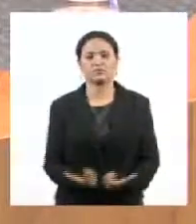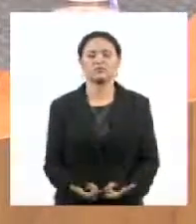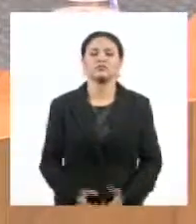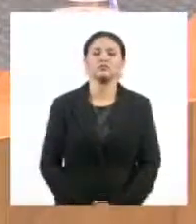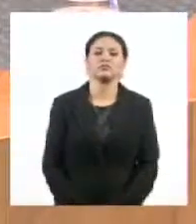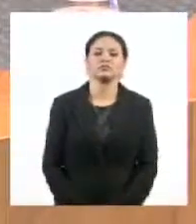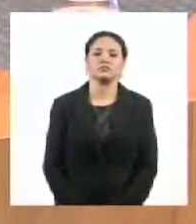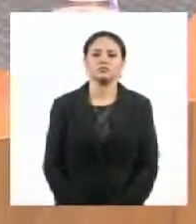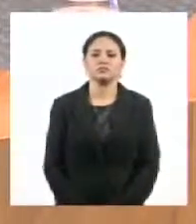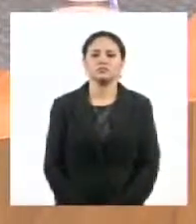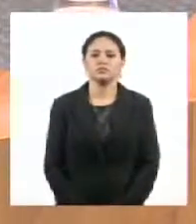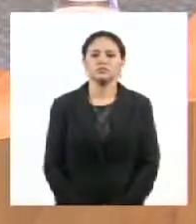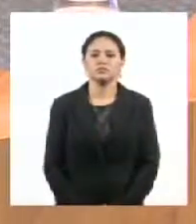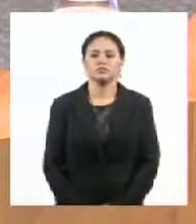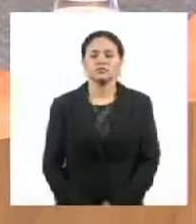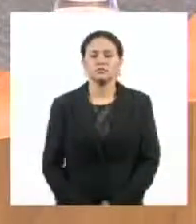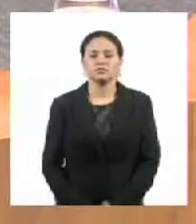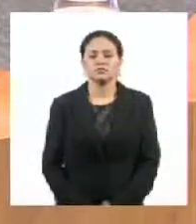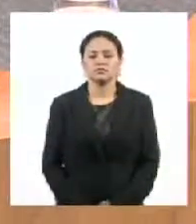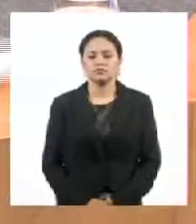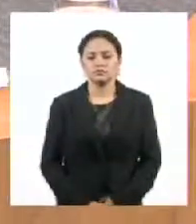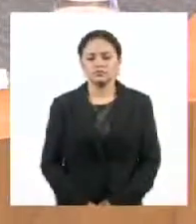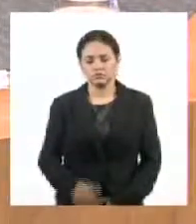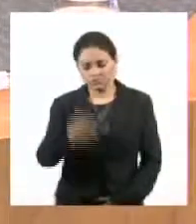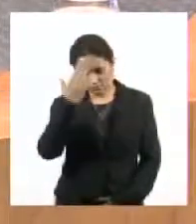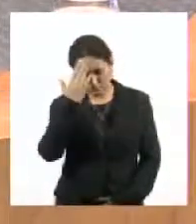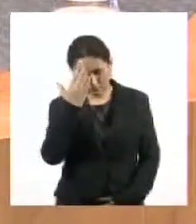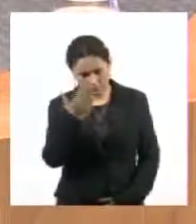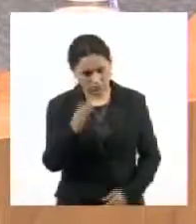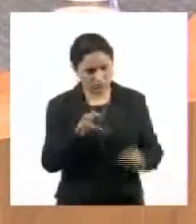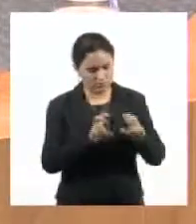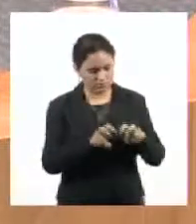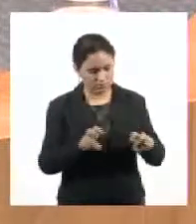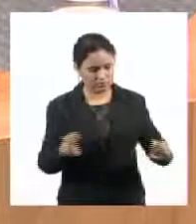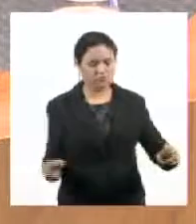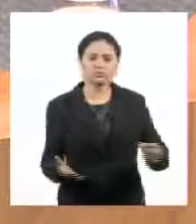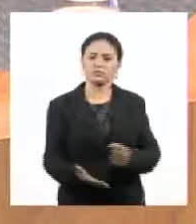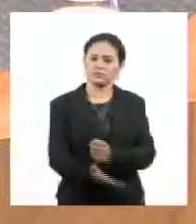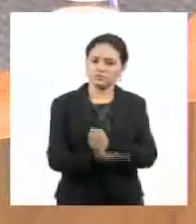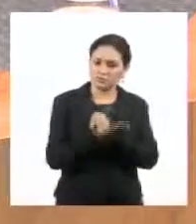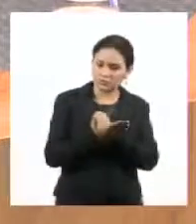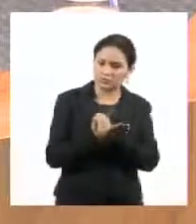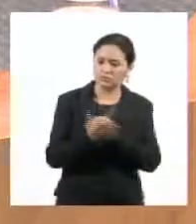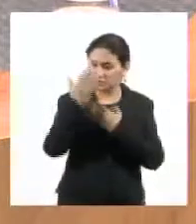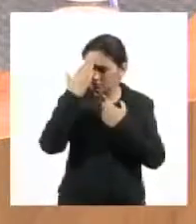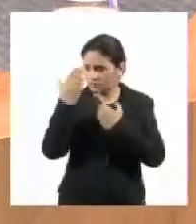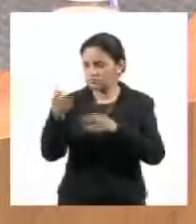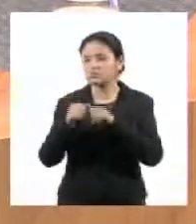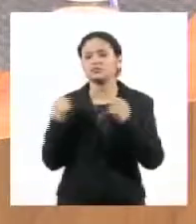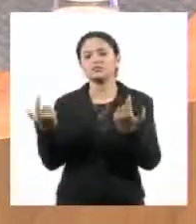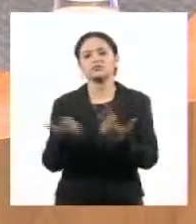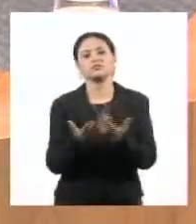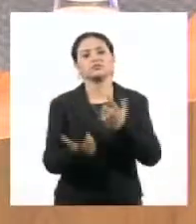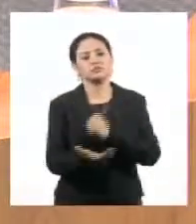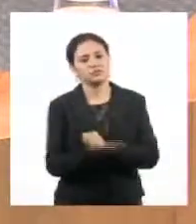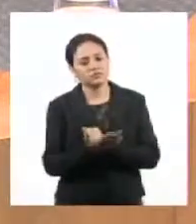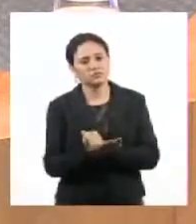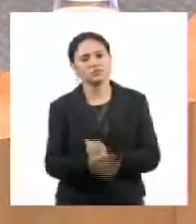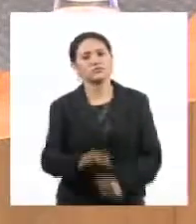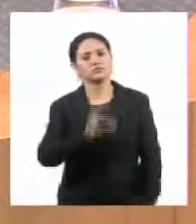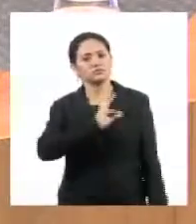E agradeço o apoio da mesa, o apoio da Assembleia, o apoio do Gabinete